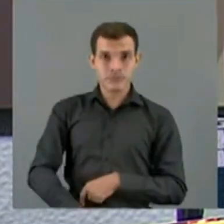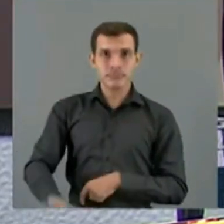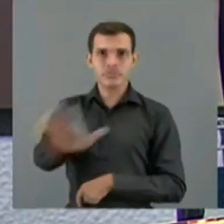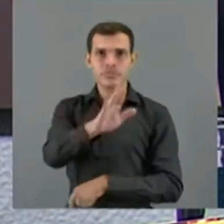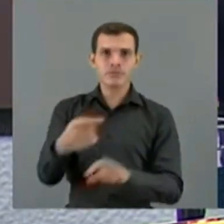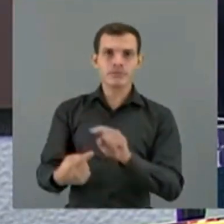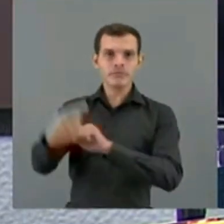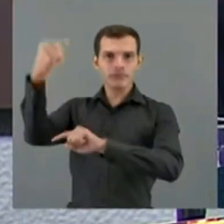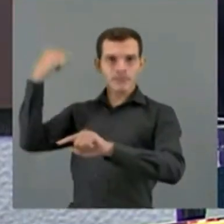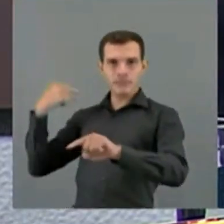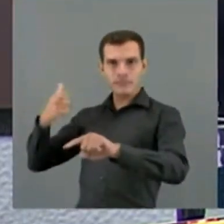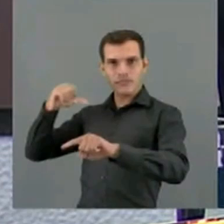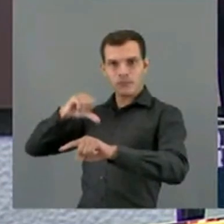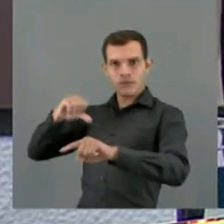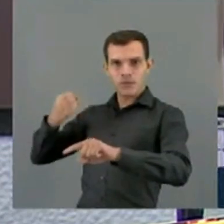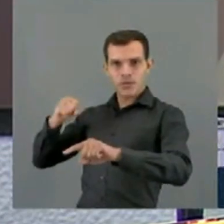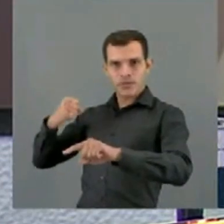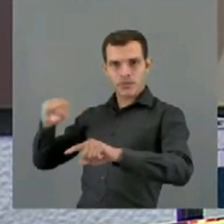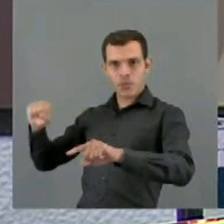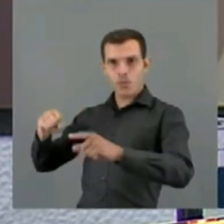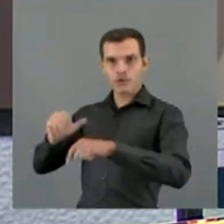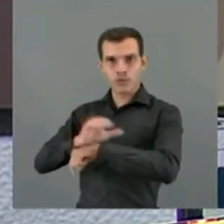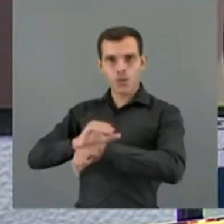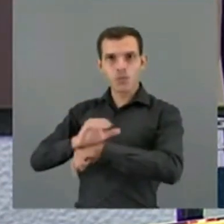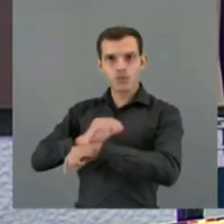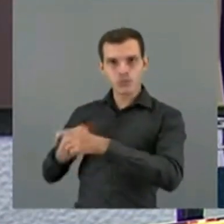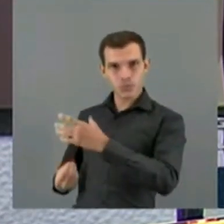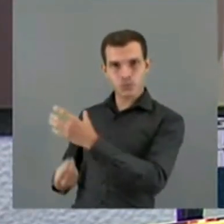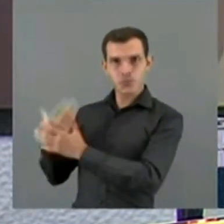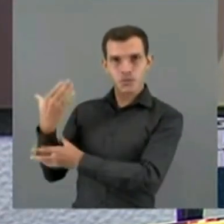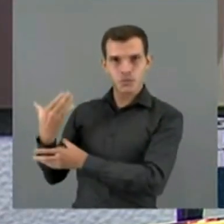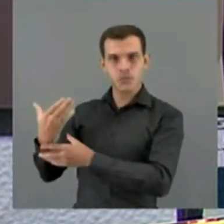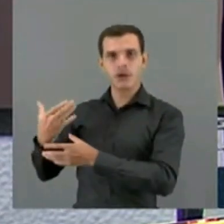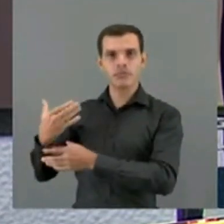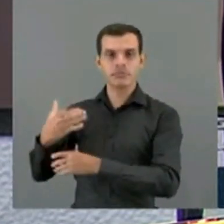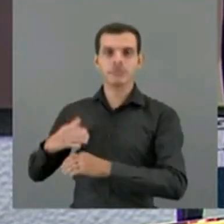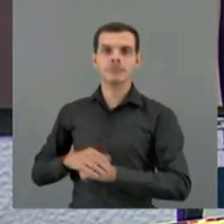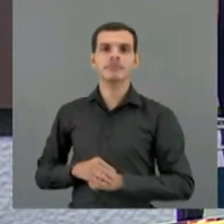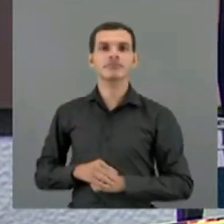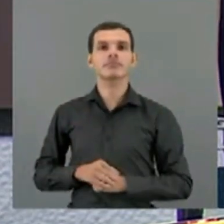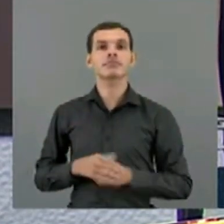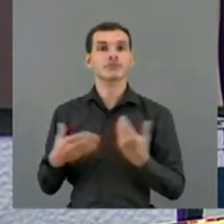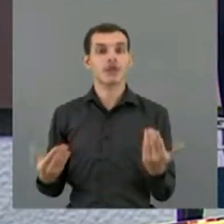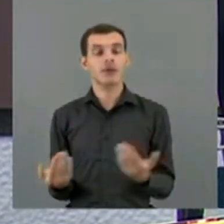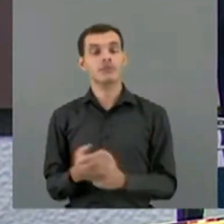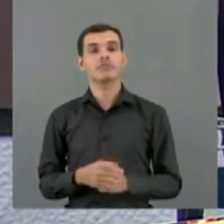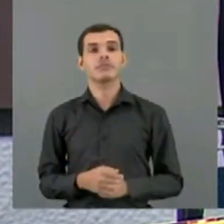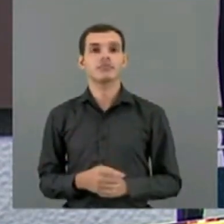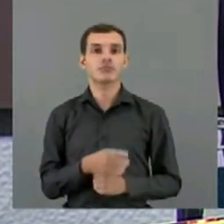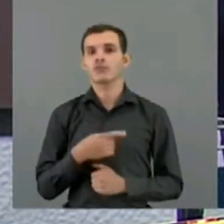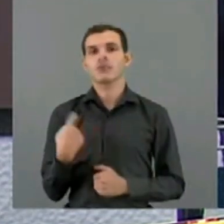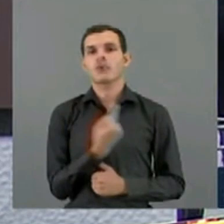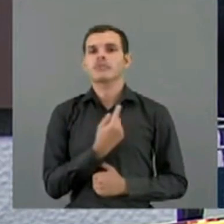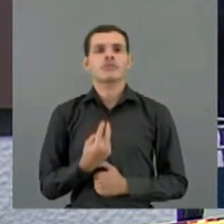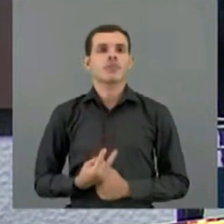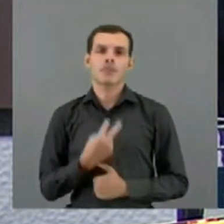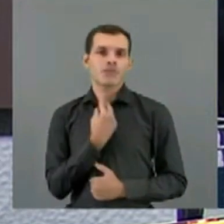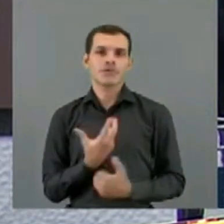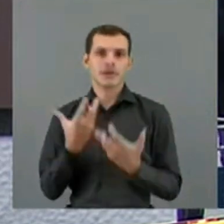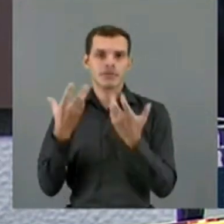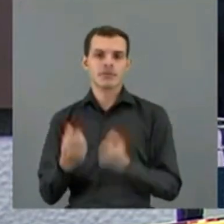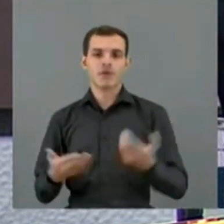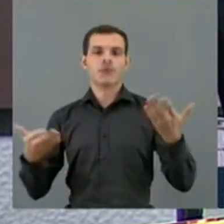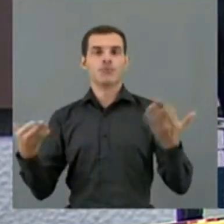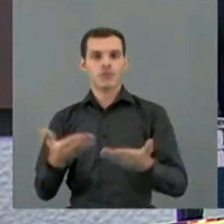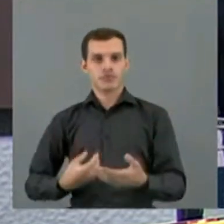em 1988, através da Constituição Cidadã. Nós não podemos deixar de dizer que hoje nós convivemos no Estado Democrático